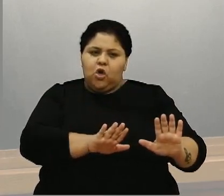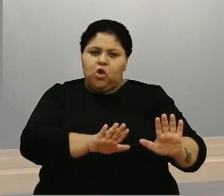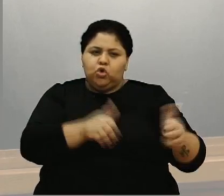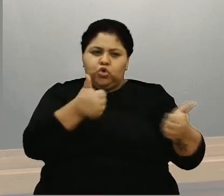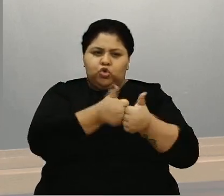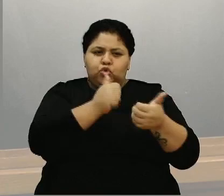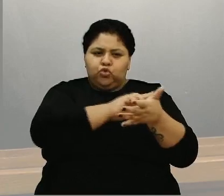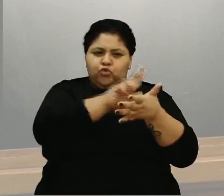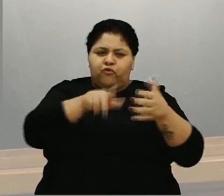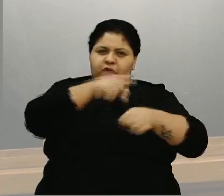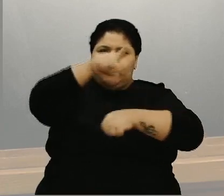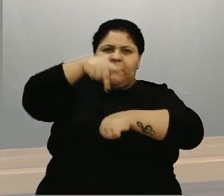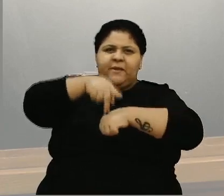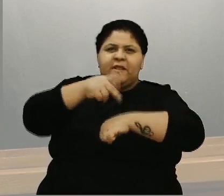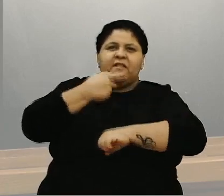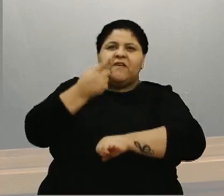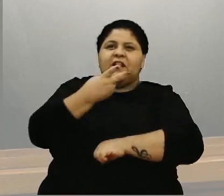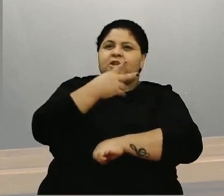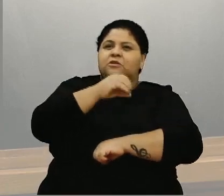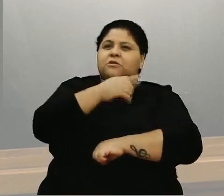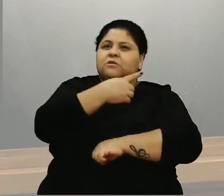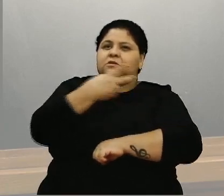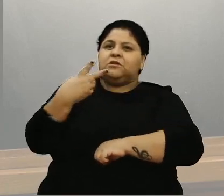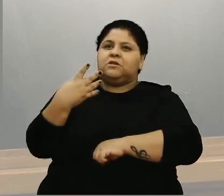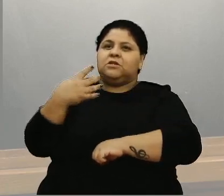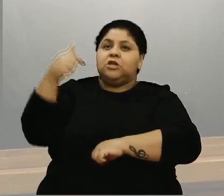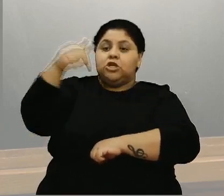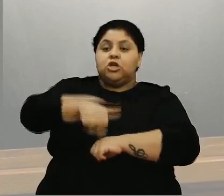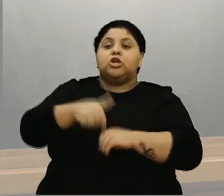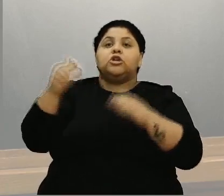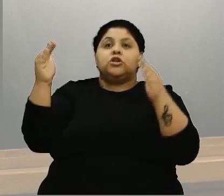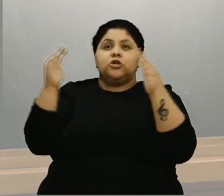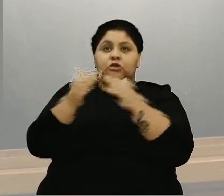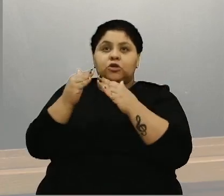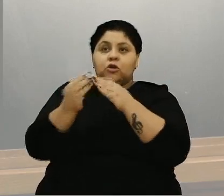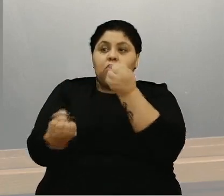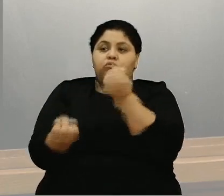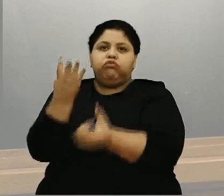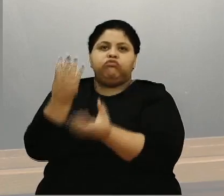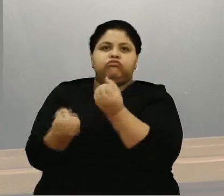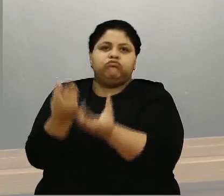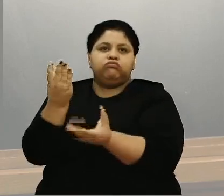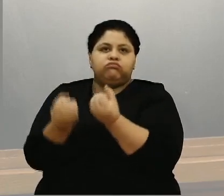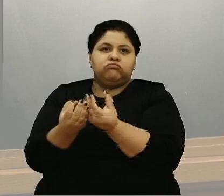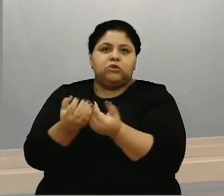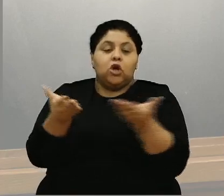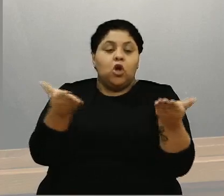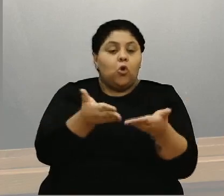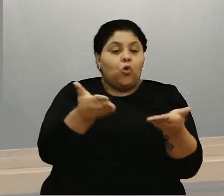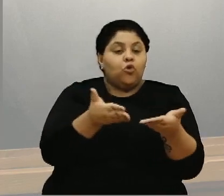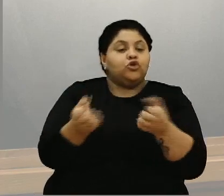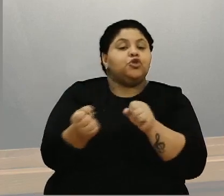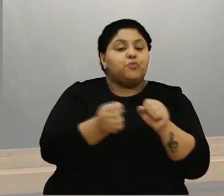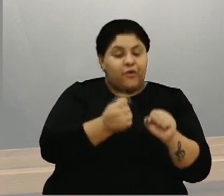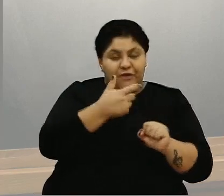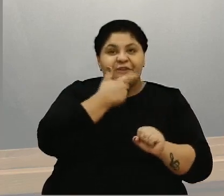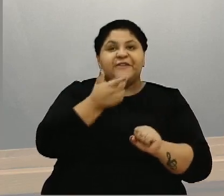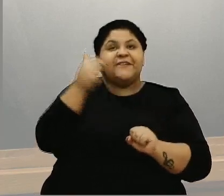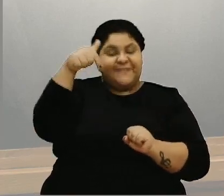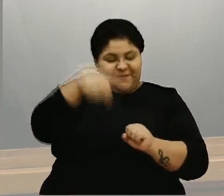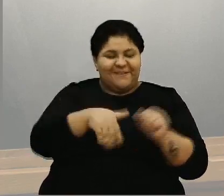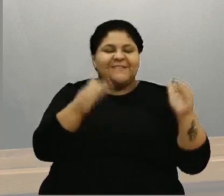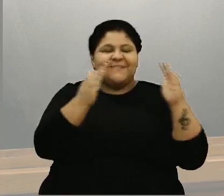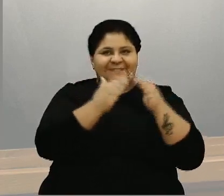dizia em 2014, a nossa casa está pegando fogo. E hoje a gente pode dizer que a nossa